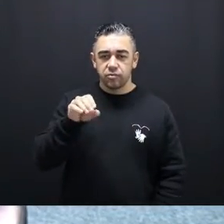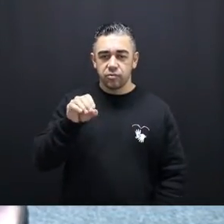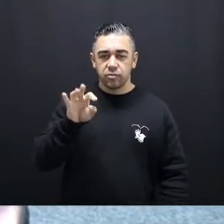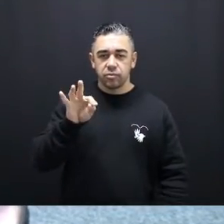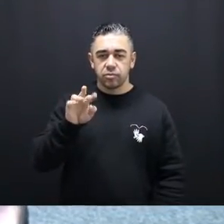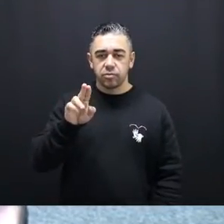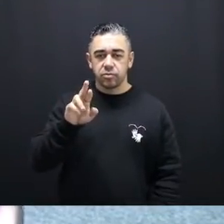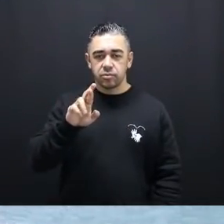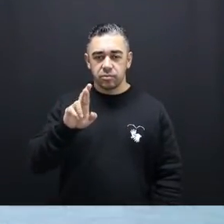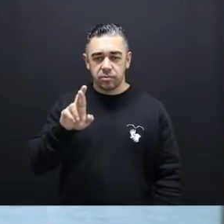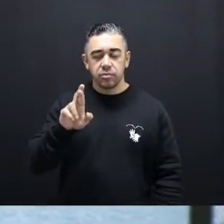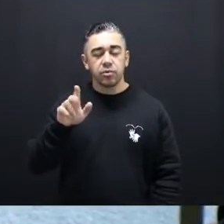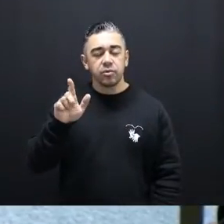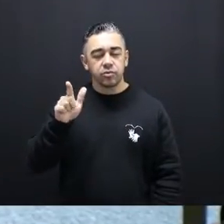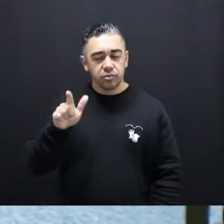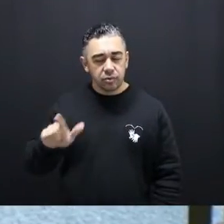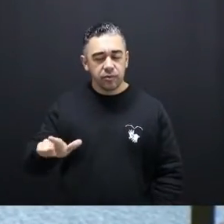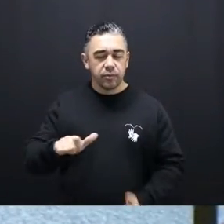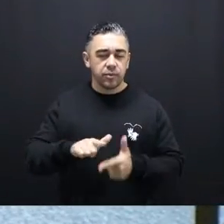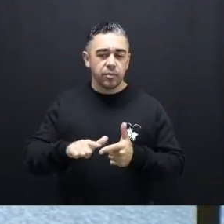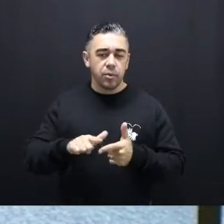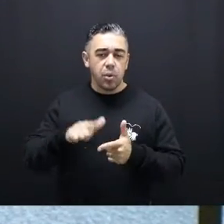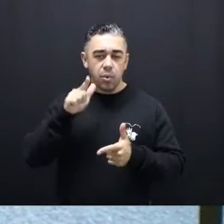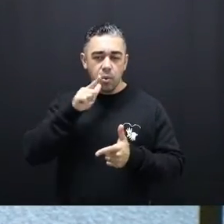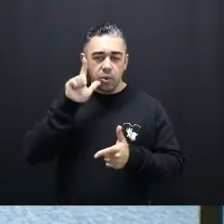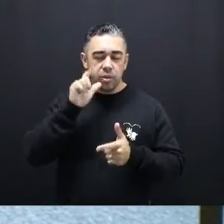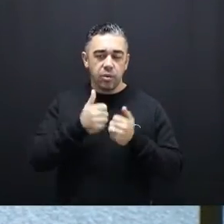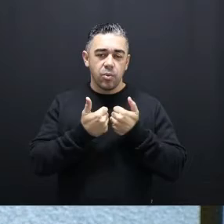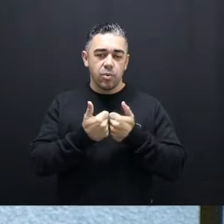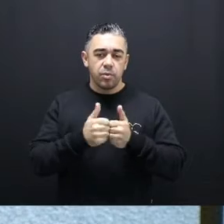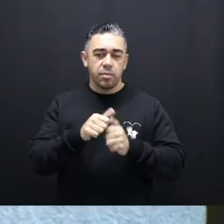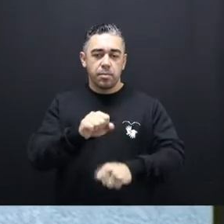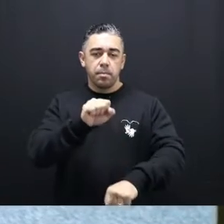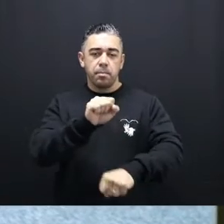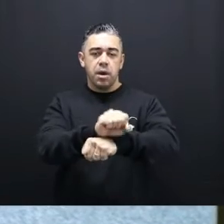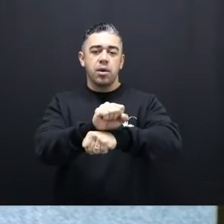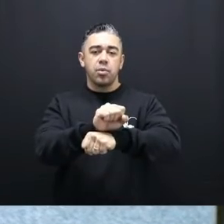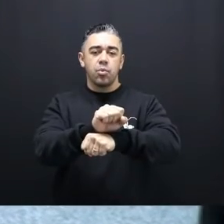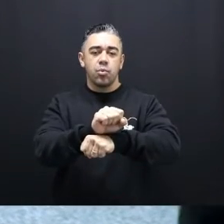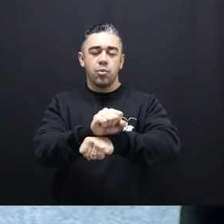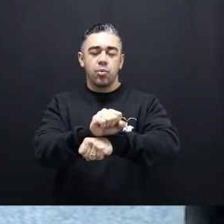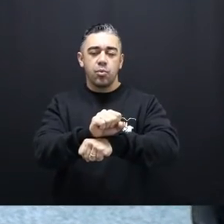nossa região Ontem nós temos aí um ônibus parado por